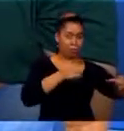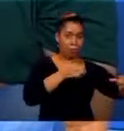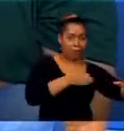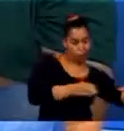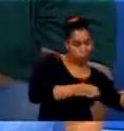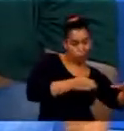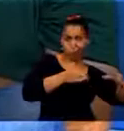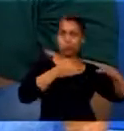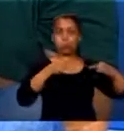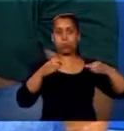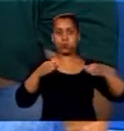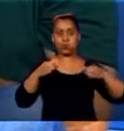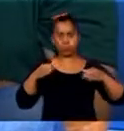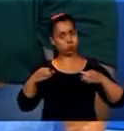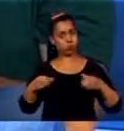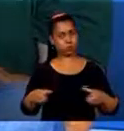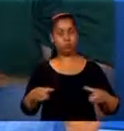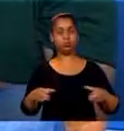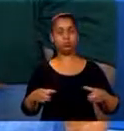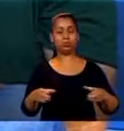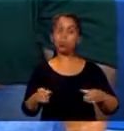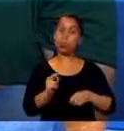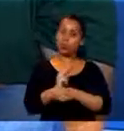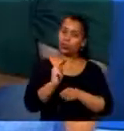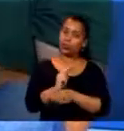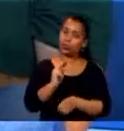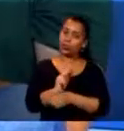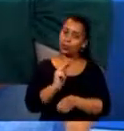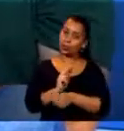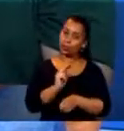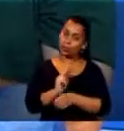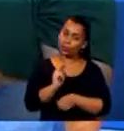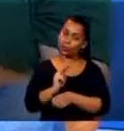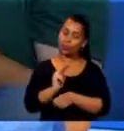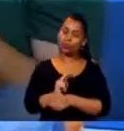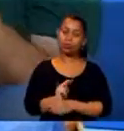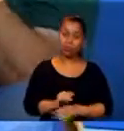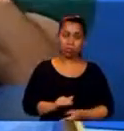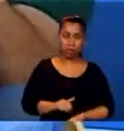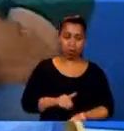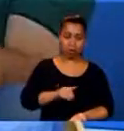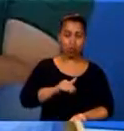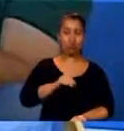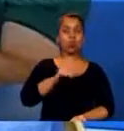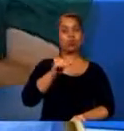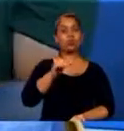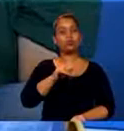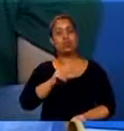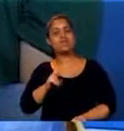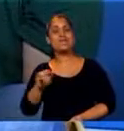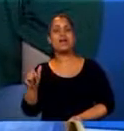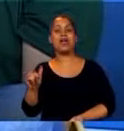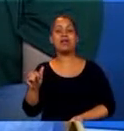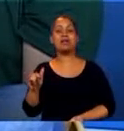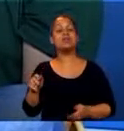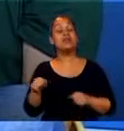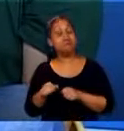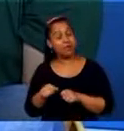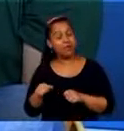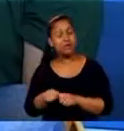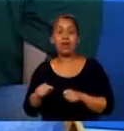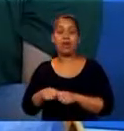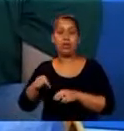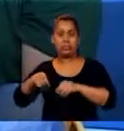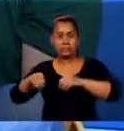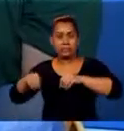tijolinhos para o nosso viveiro, cuida deles, depois de grandes a gente vai e faz o